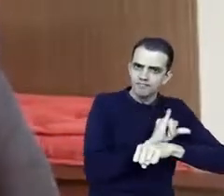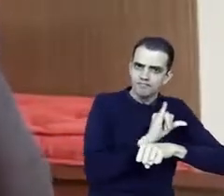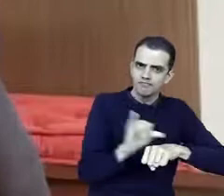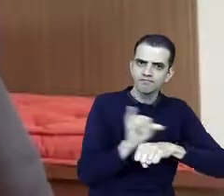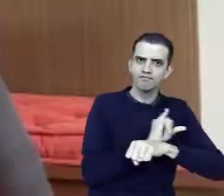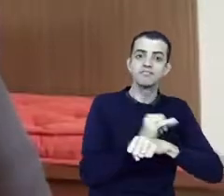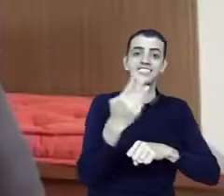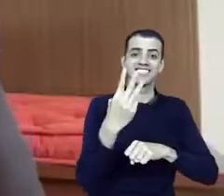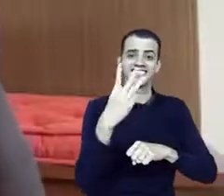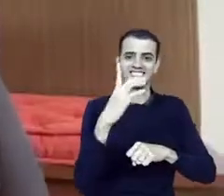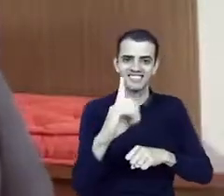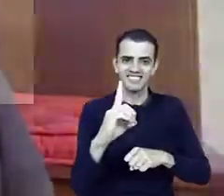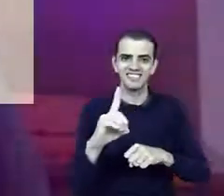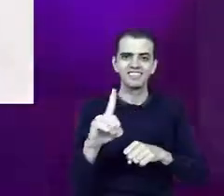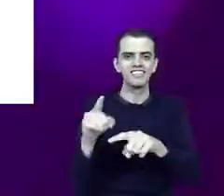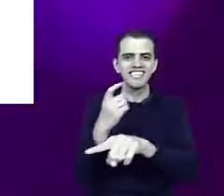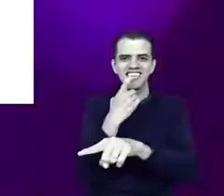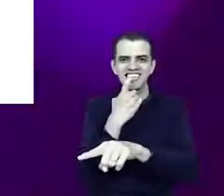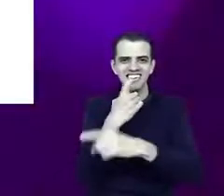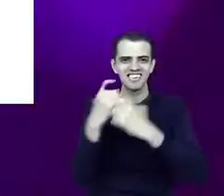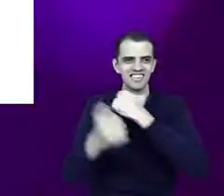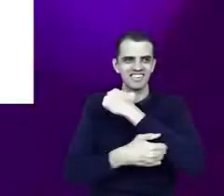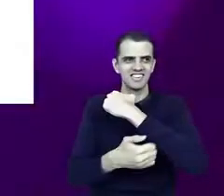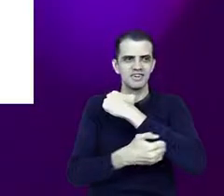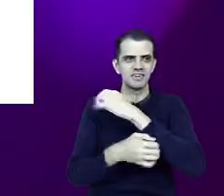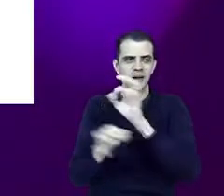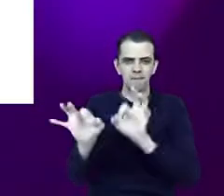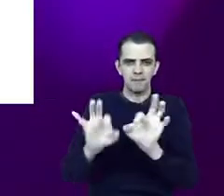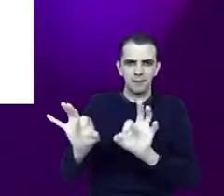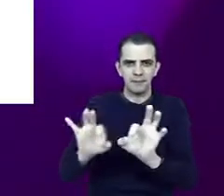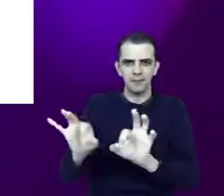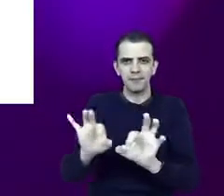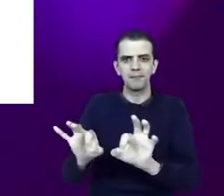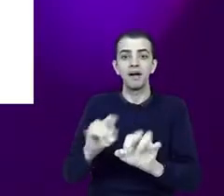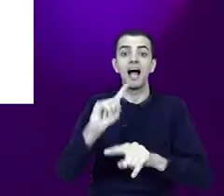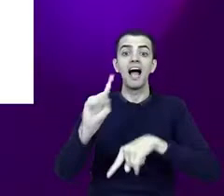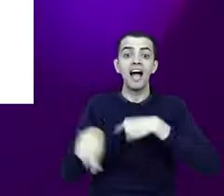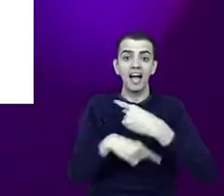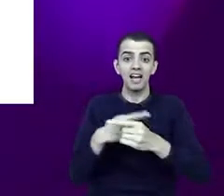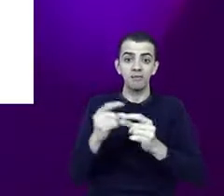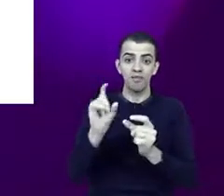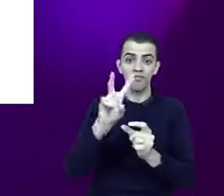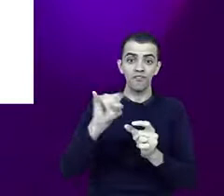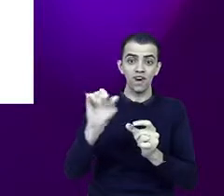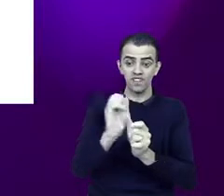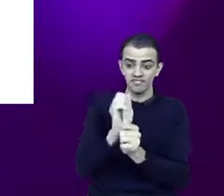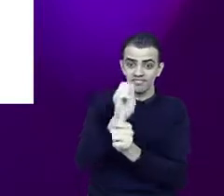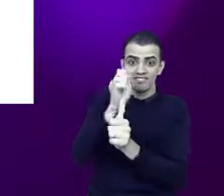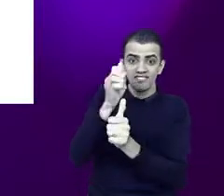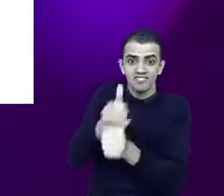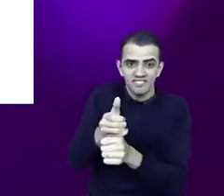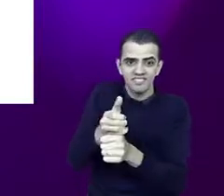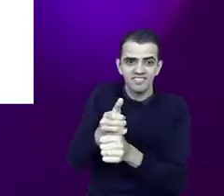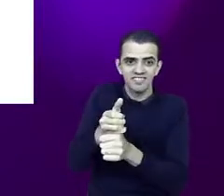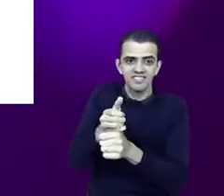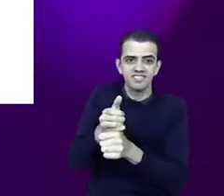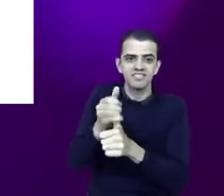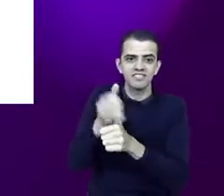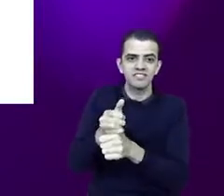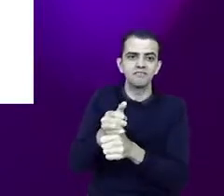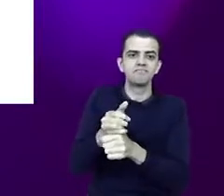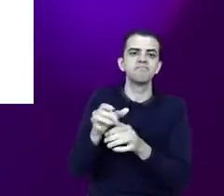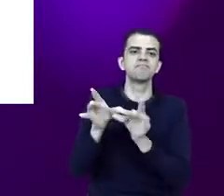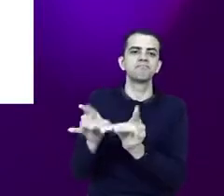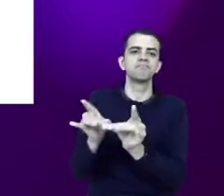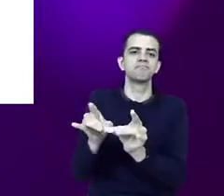óssea e da fixação final do implante na posição mais estável e adequada.